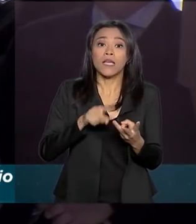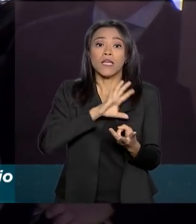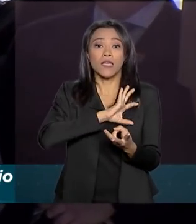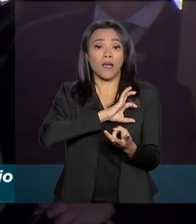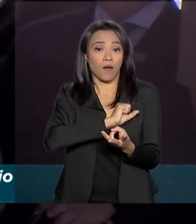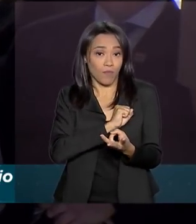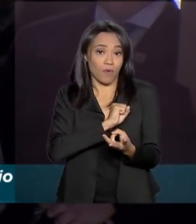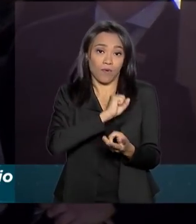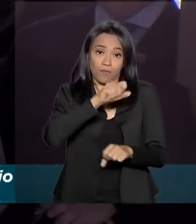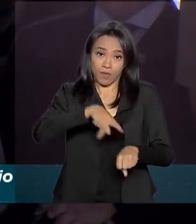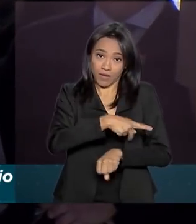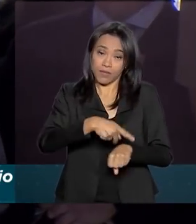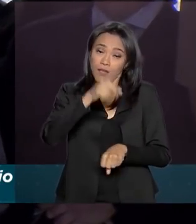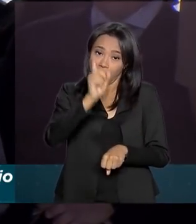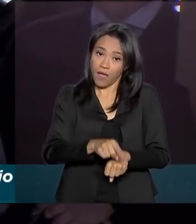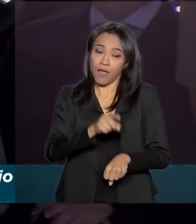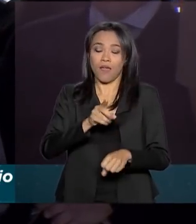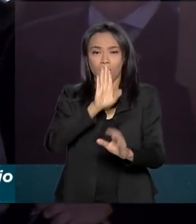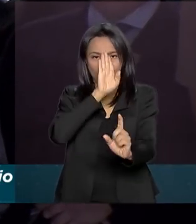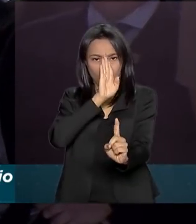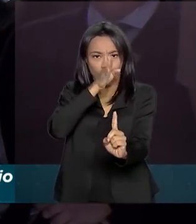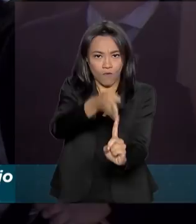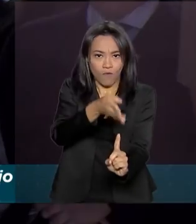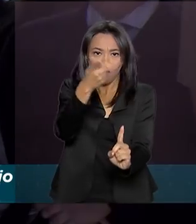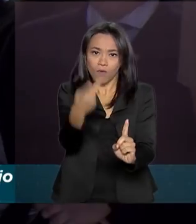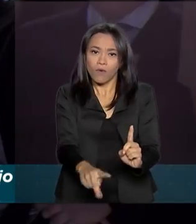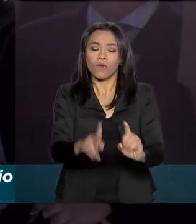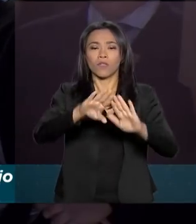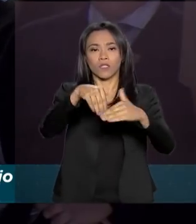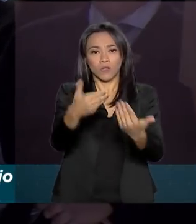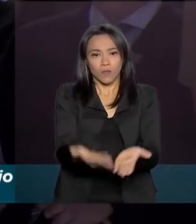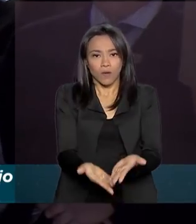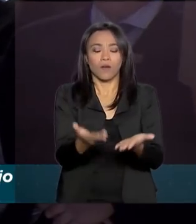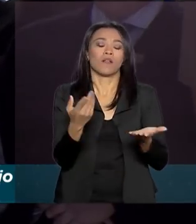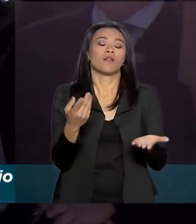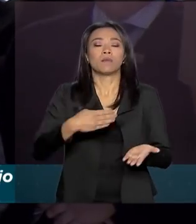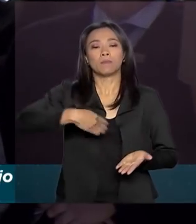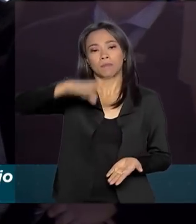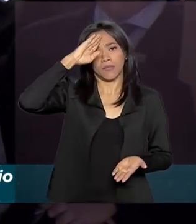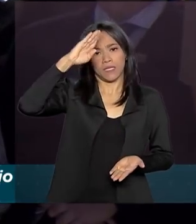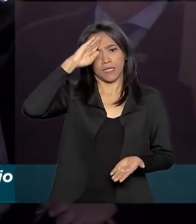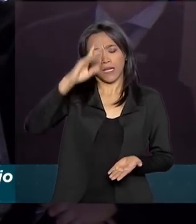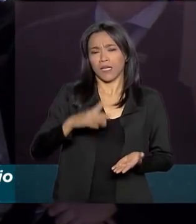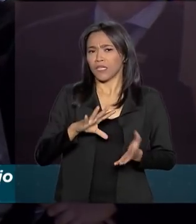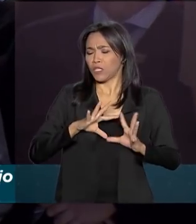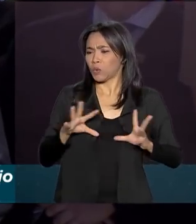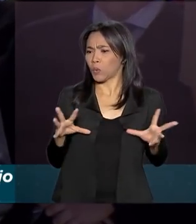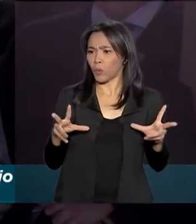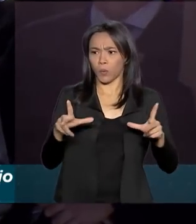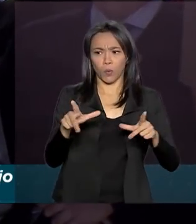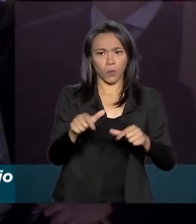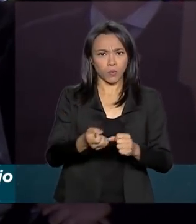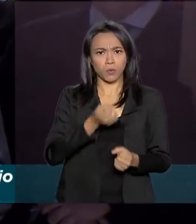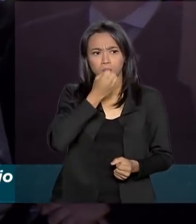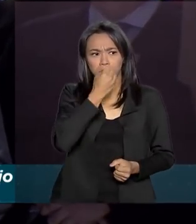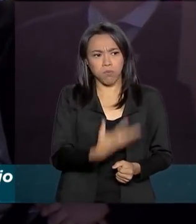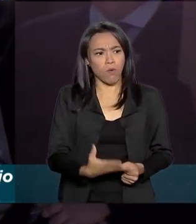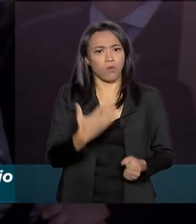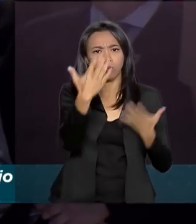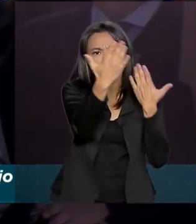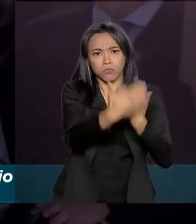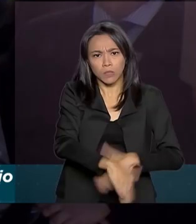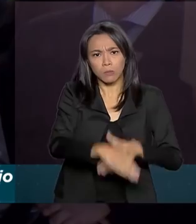às escolas militares honram todos brasileiros destacando se nas avaliações da educação básica